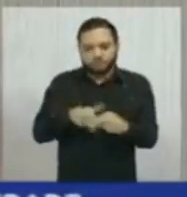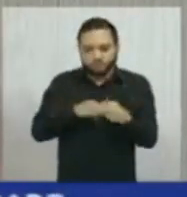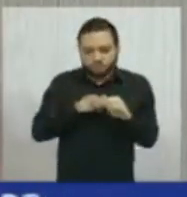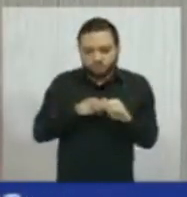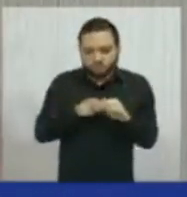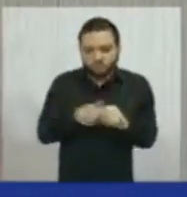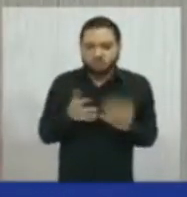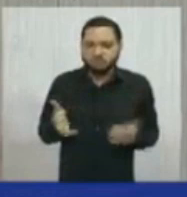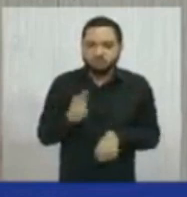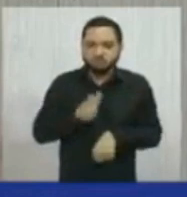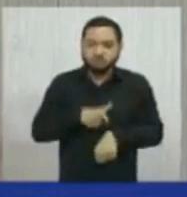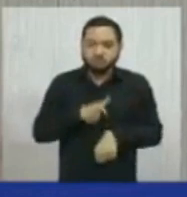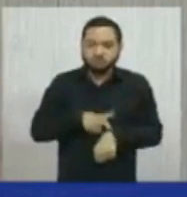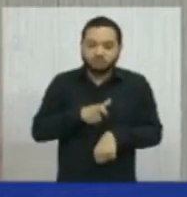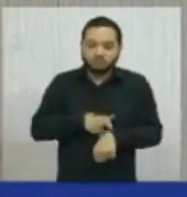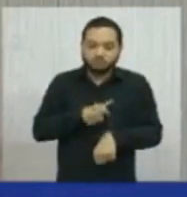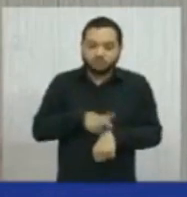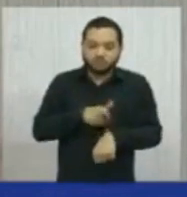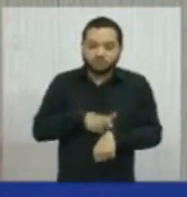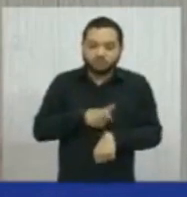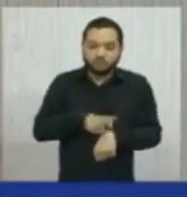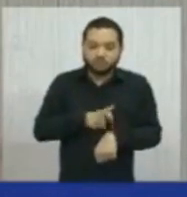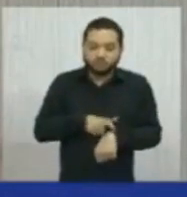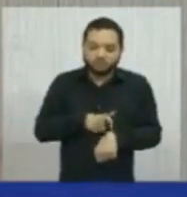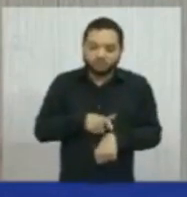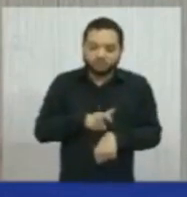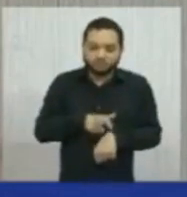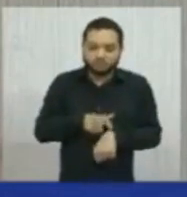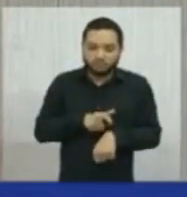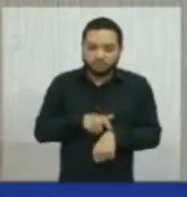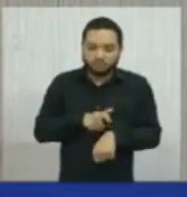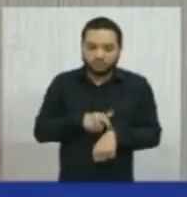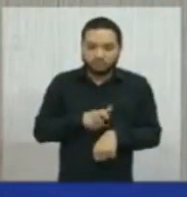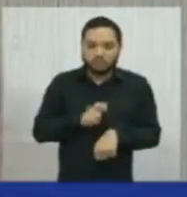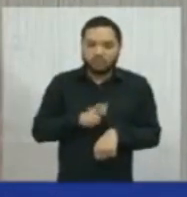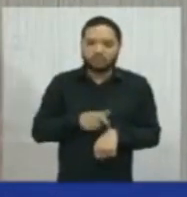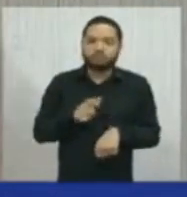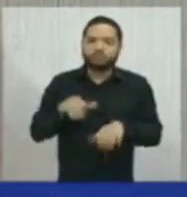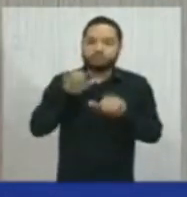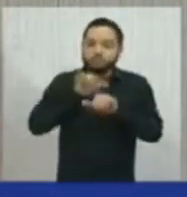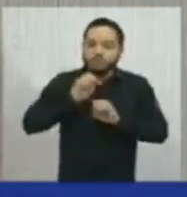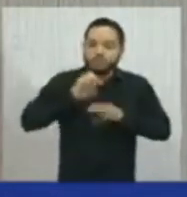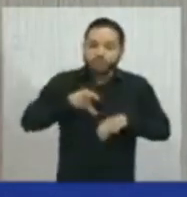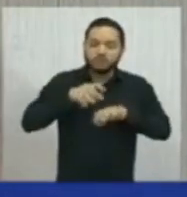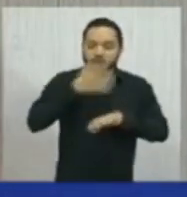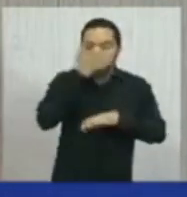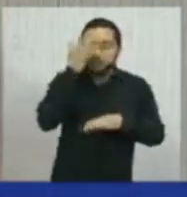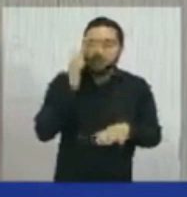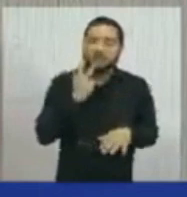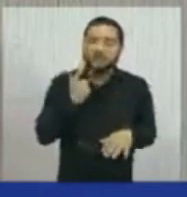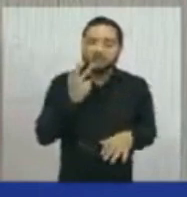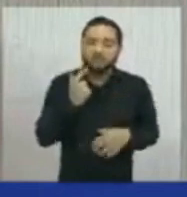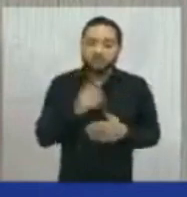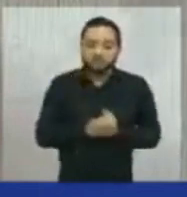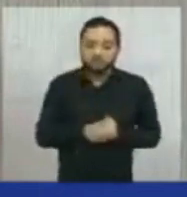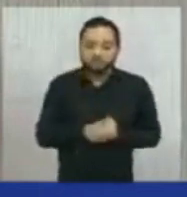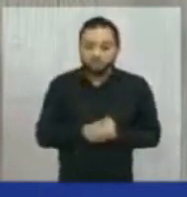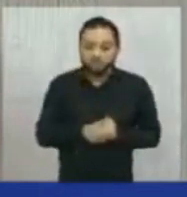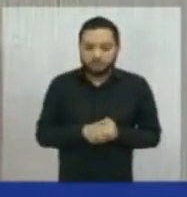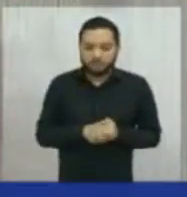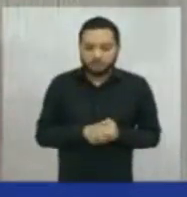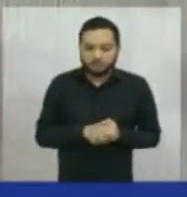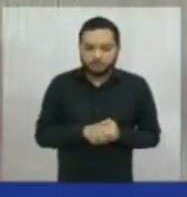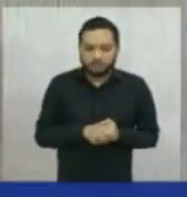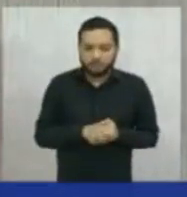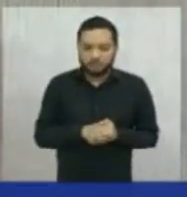é o momento, de ver que a gente incida isso na cabeça de cidadão. Mas, quando você vê uma escola, eu tenho a minha casa,